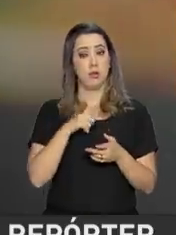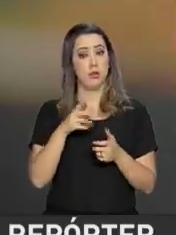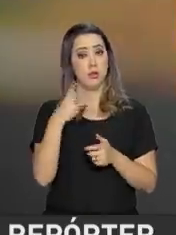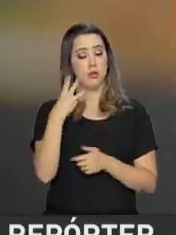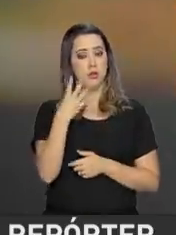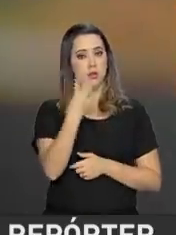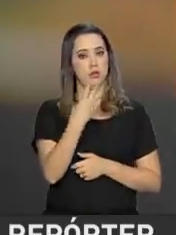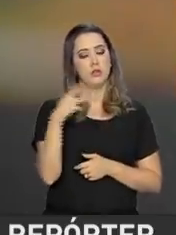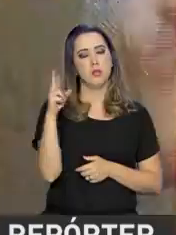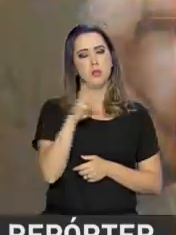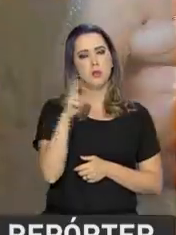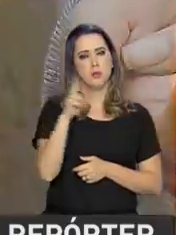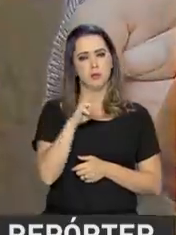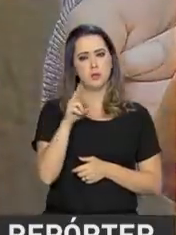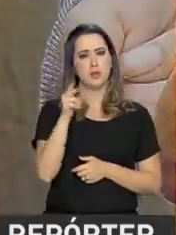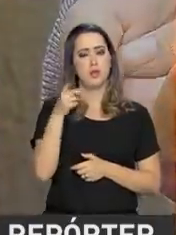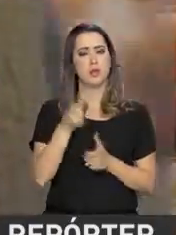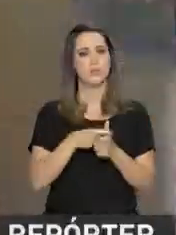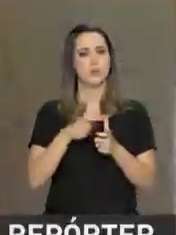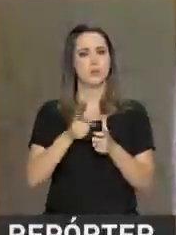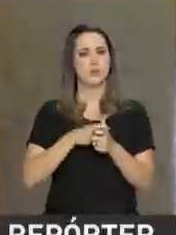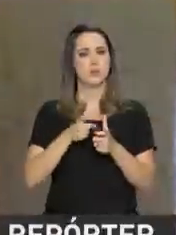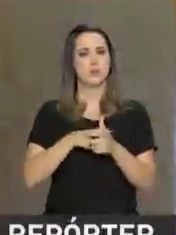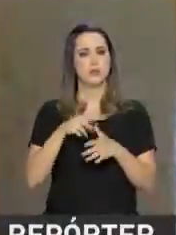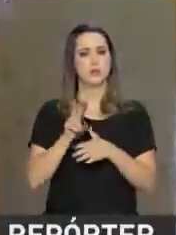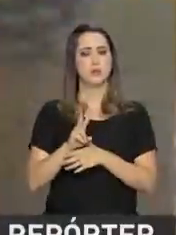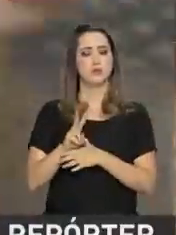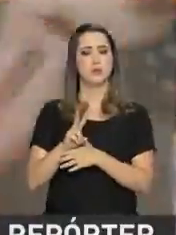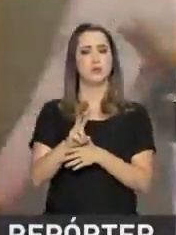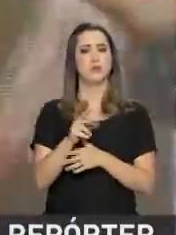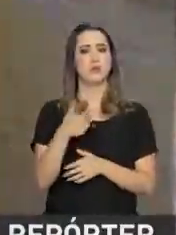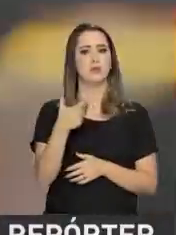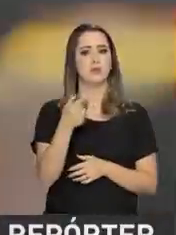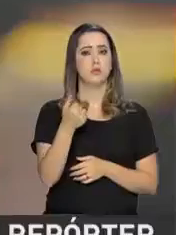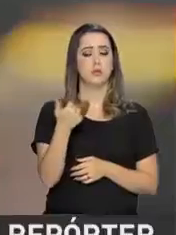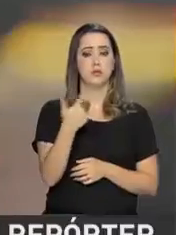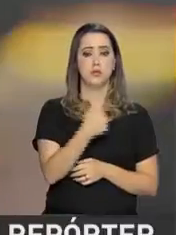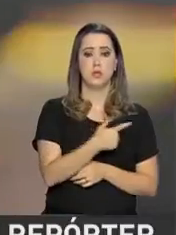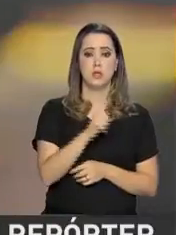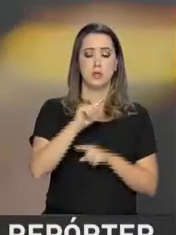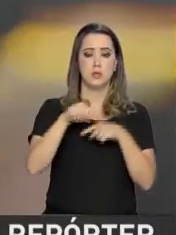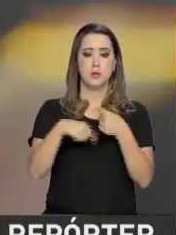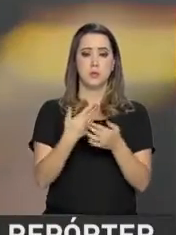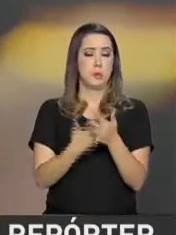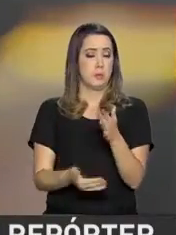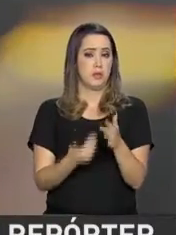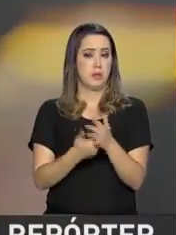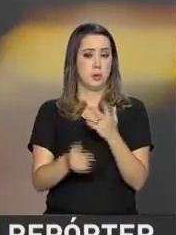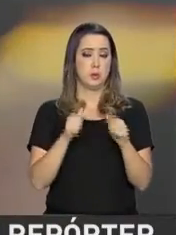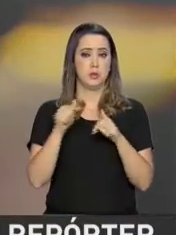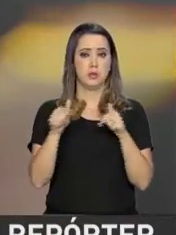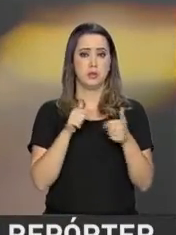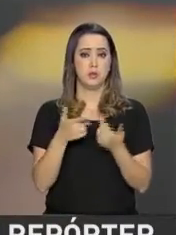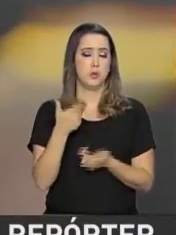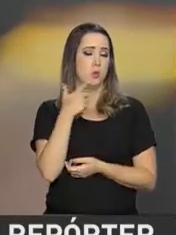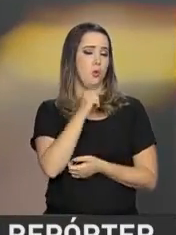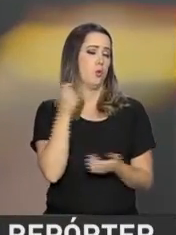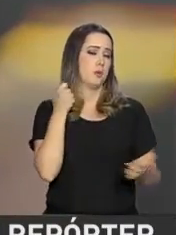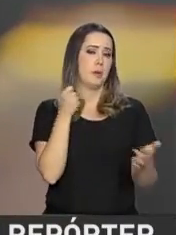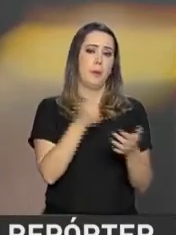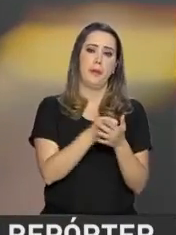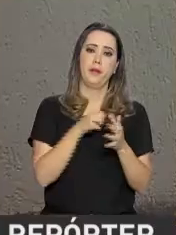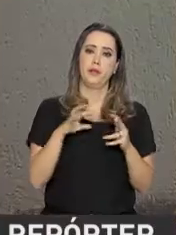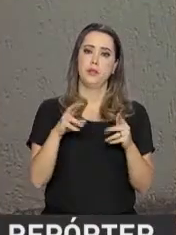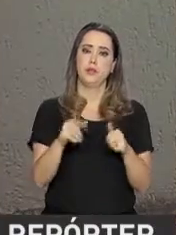34 mil reais com empréstimos consignados em 2012 mas em seguida perdeu o emprego e não conseguiu honrar